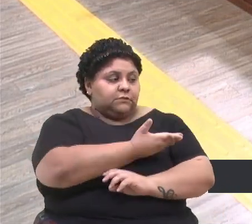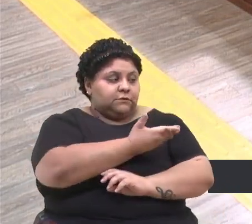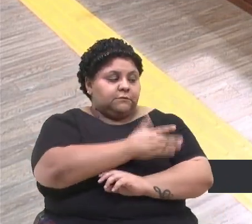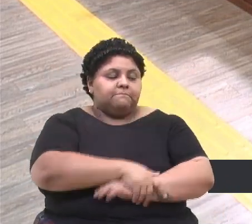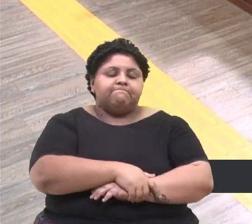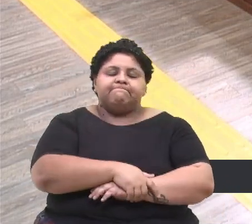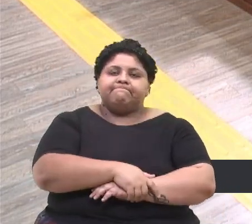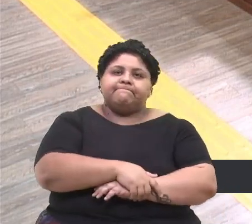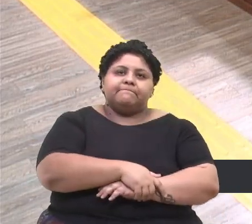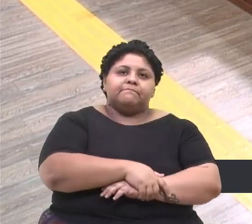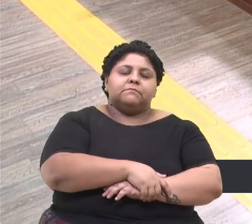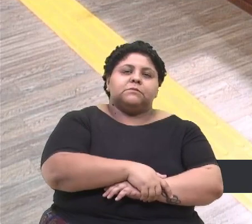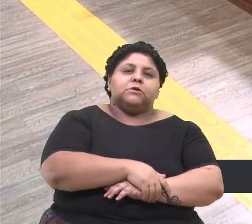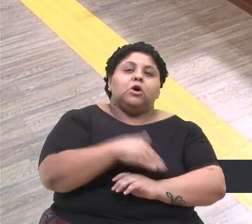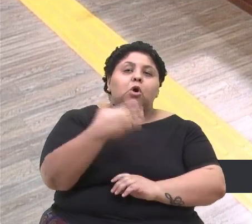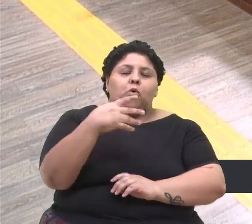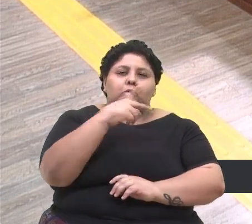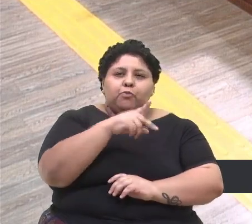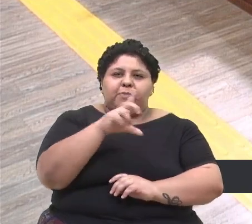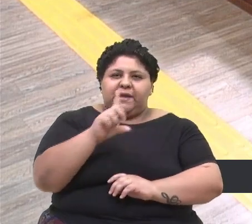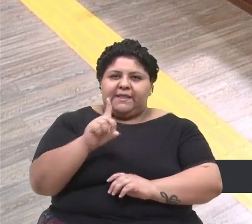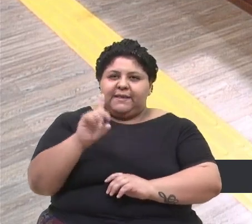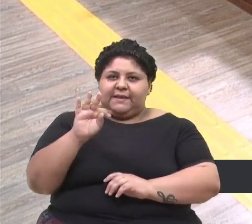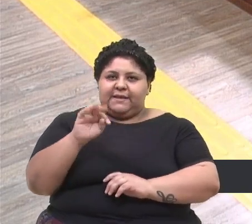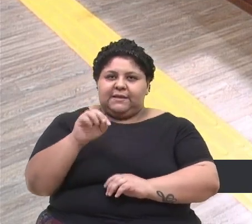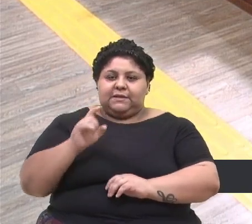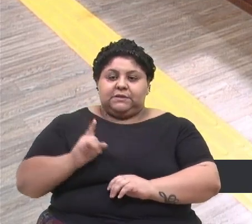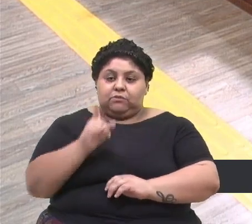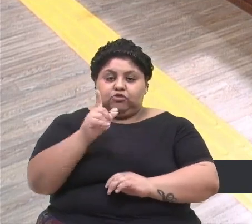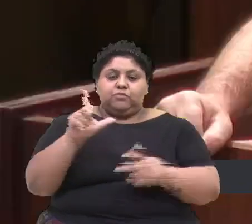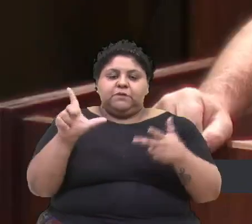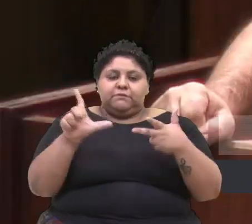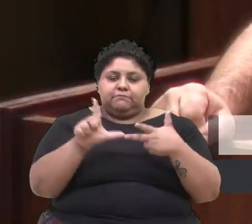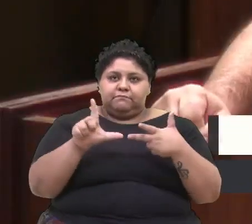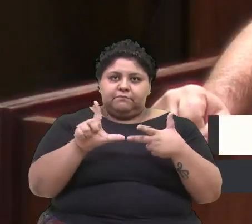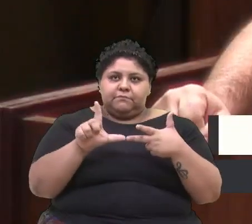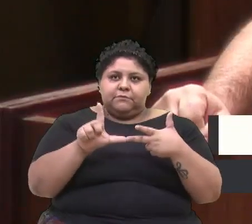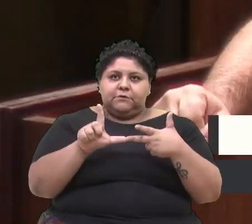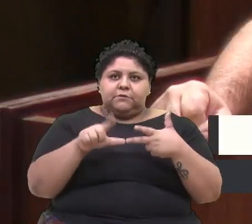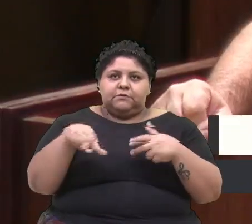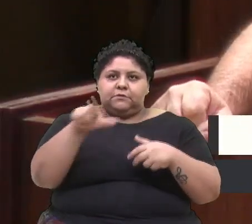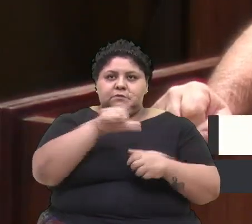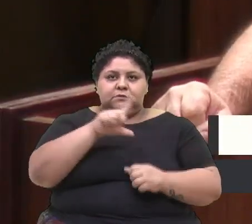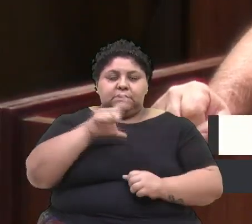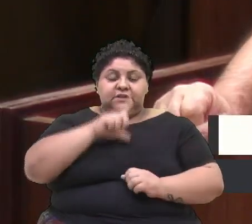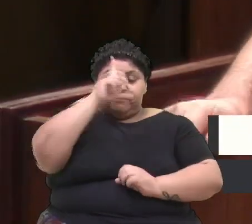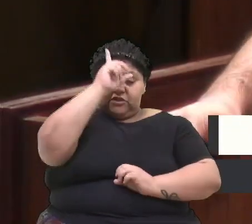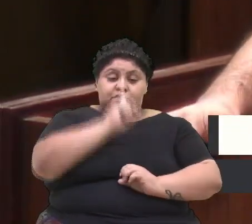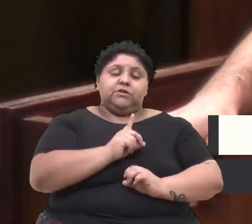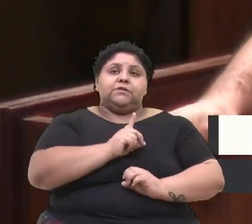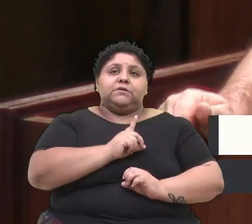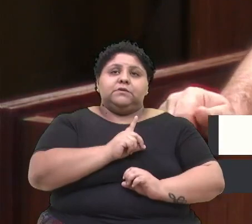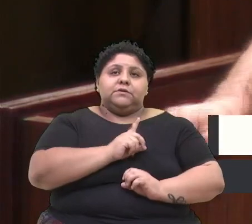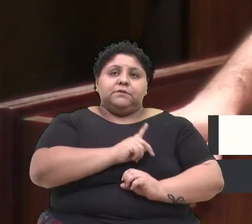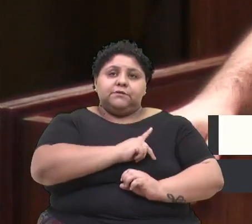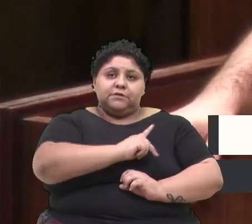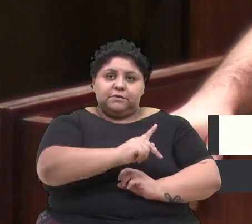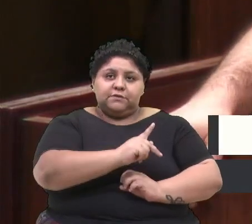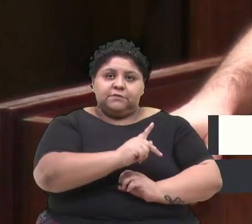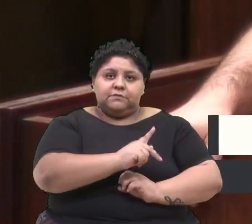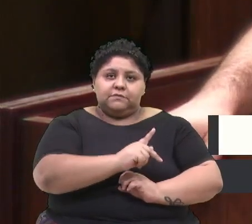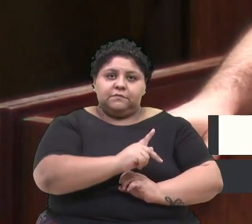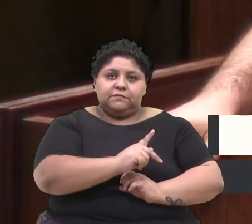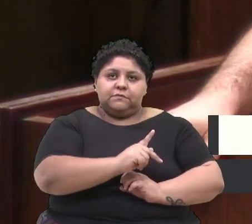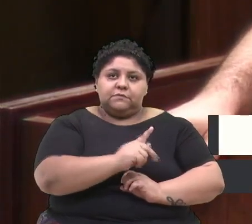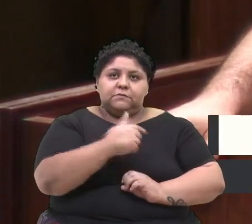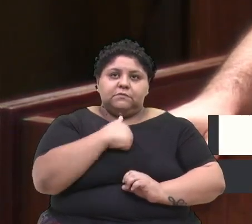quando o PDT, nessa última legislatura, a qual a gente teve direito à presidência, eu